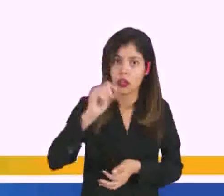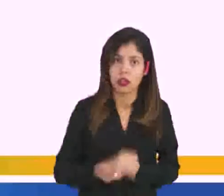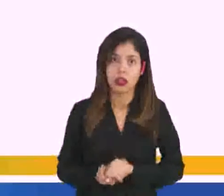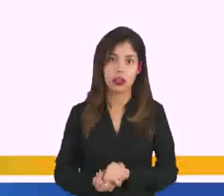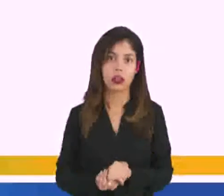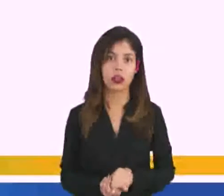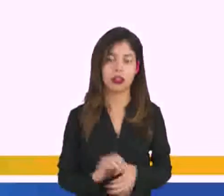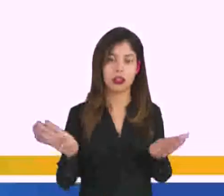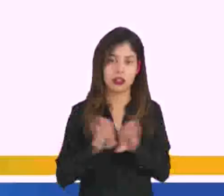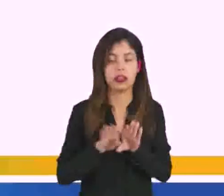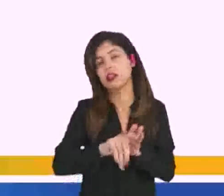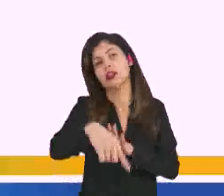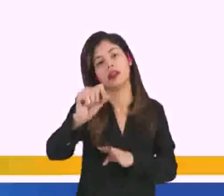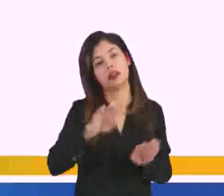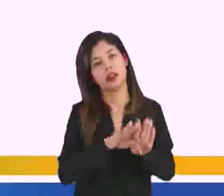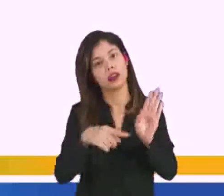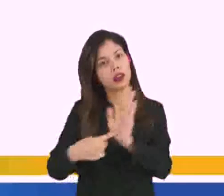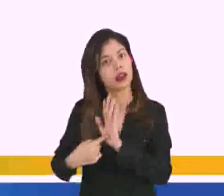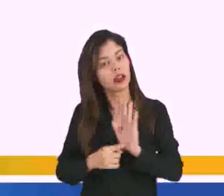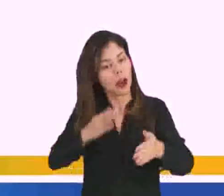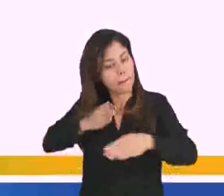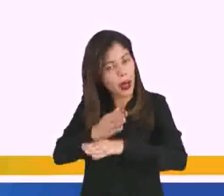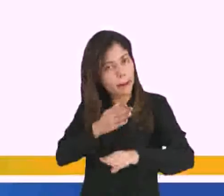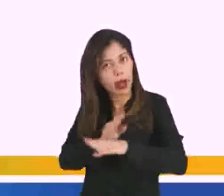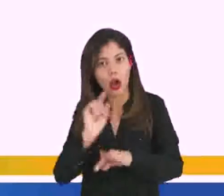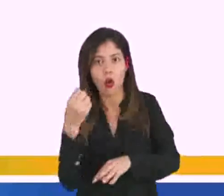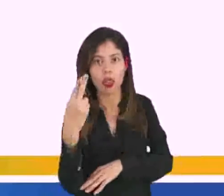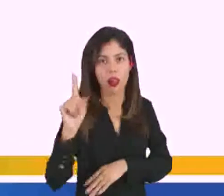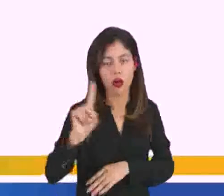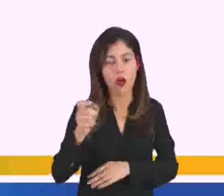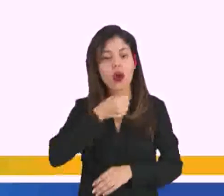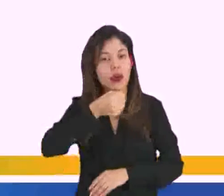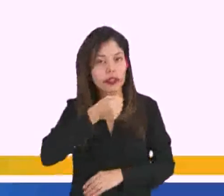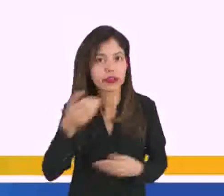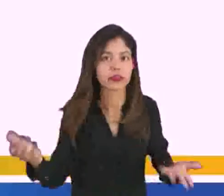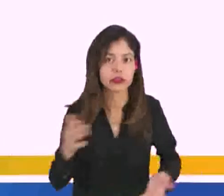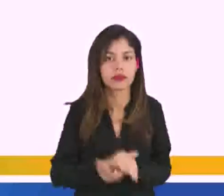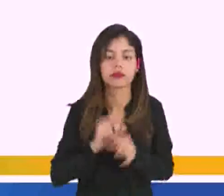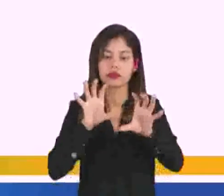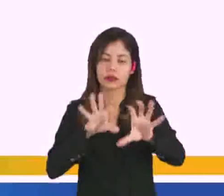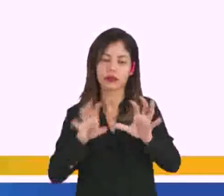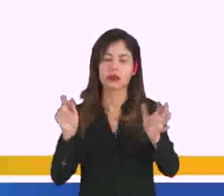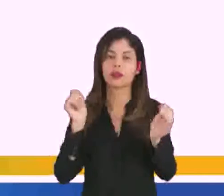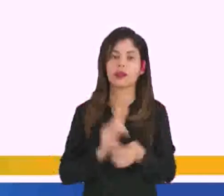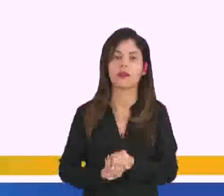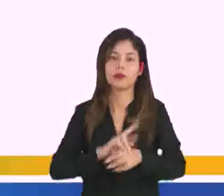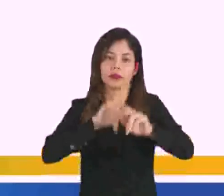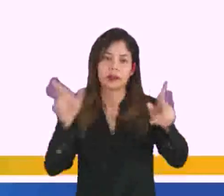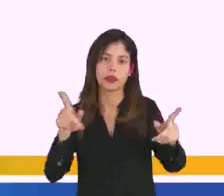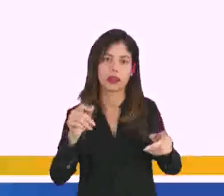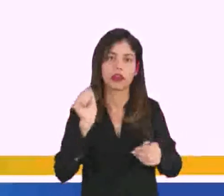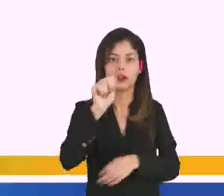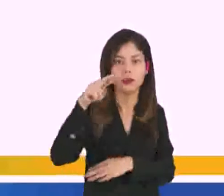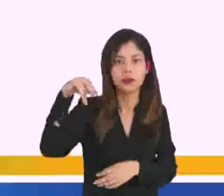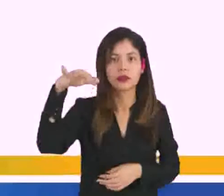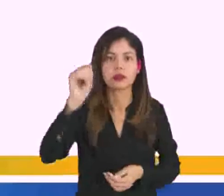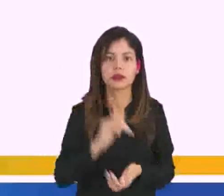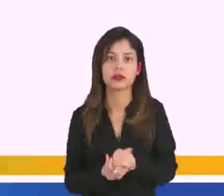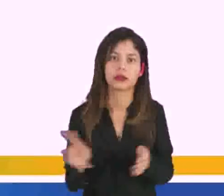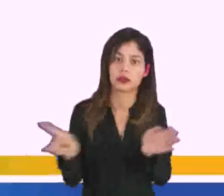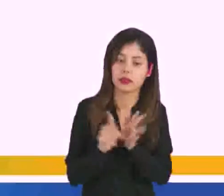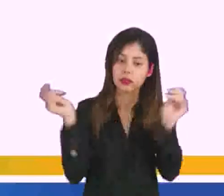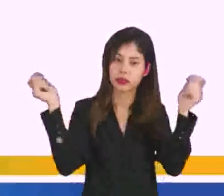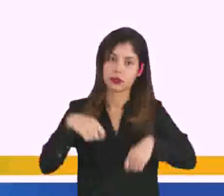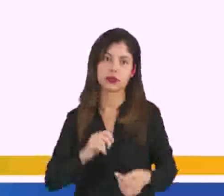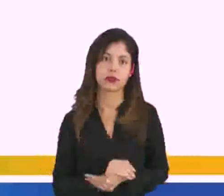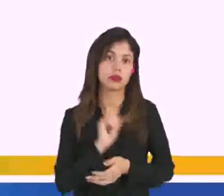Então, nessa seleção é possível que haja interferência ou não do entrevistador. Então, assim, nós diferimos aí as amostras probabilísticas